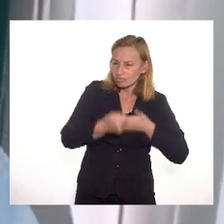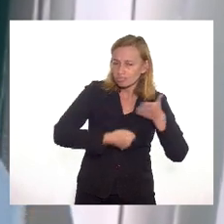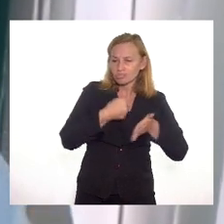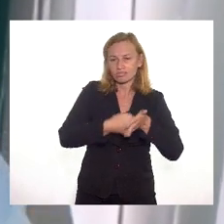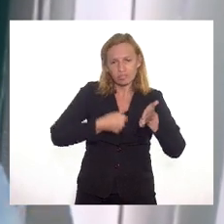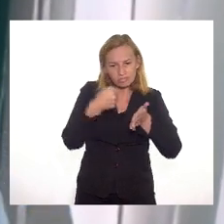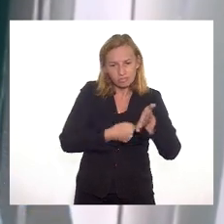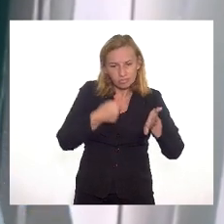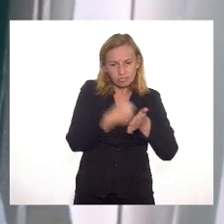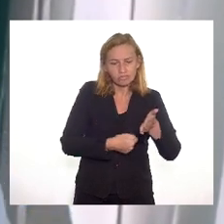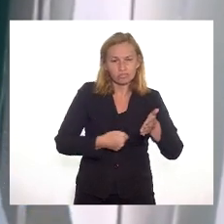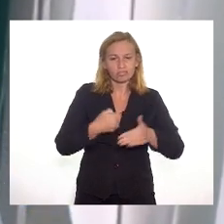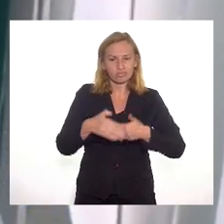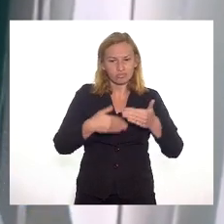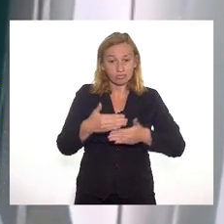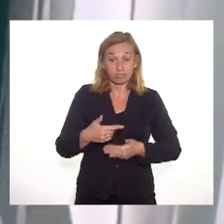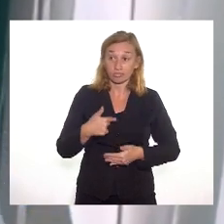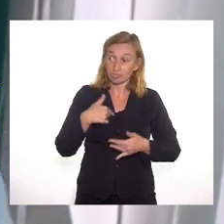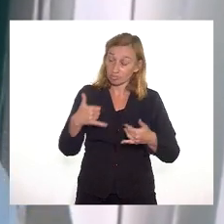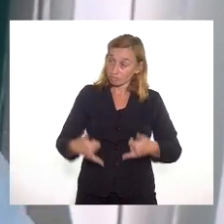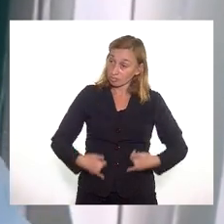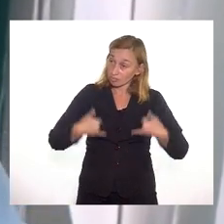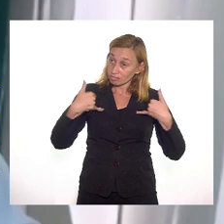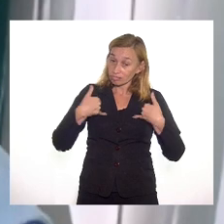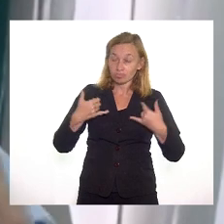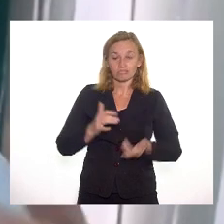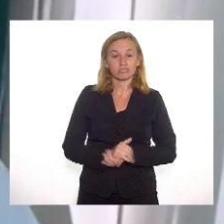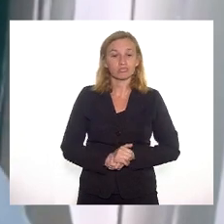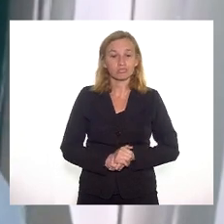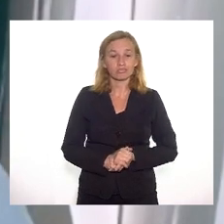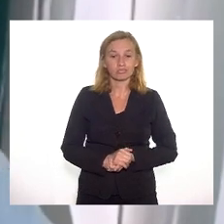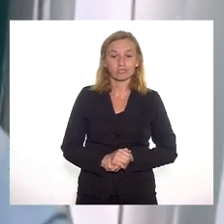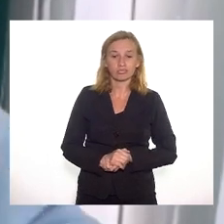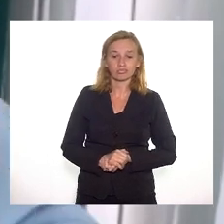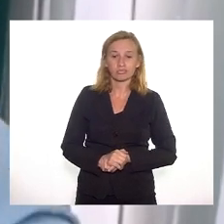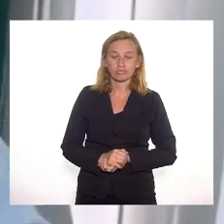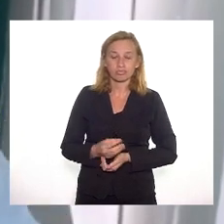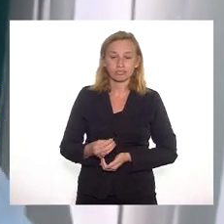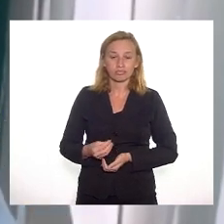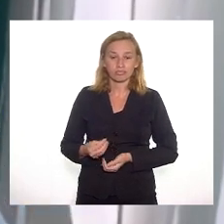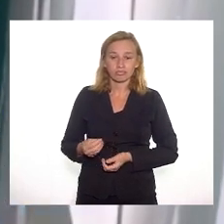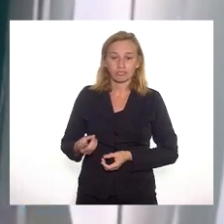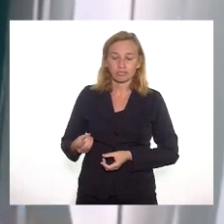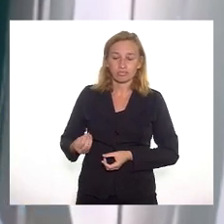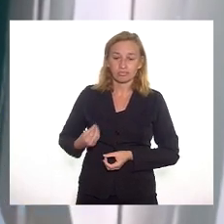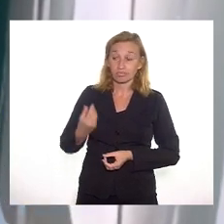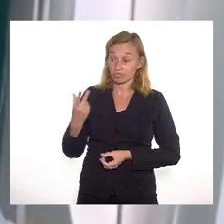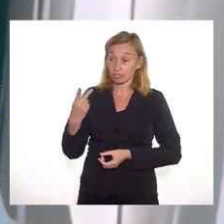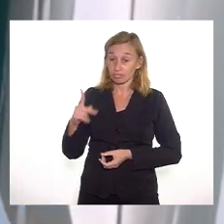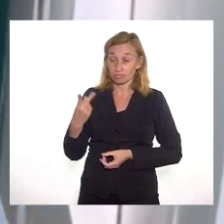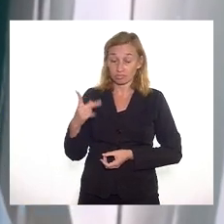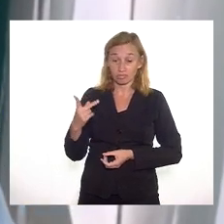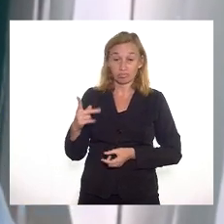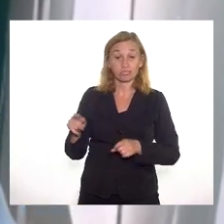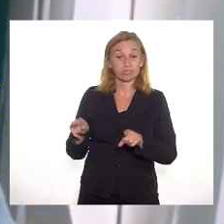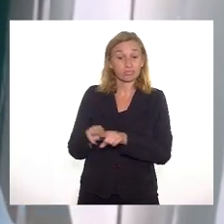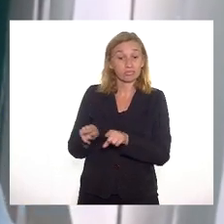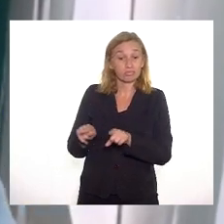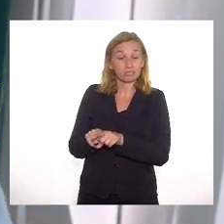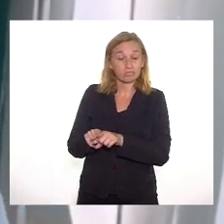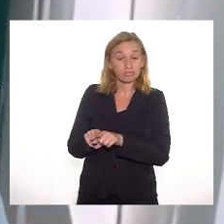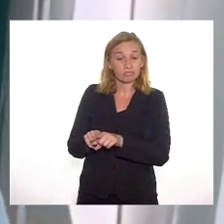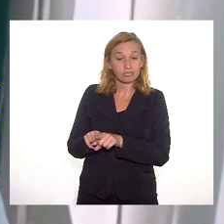E eu estou especialmente privilegiado, porque tenho não apenas a convivência do dia a dia do parlamento, como tenho